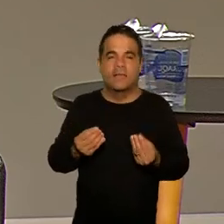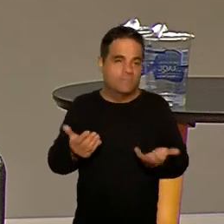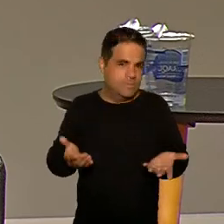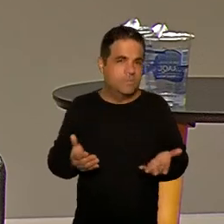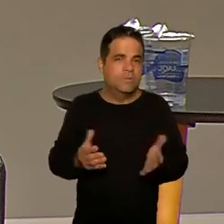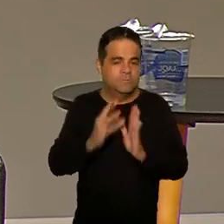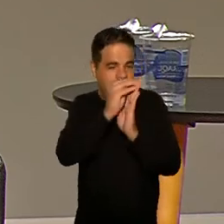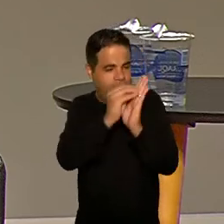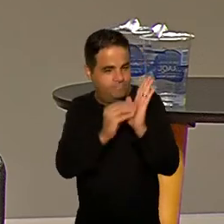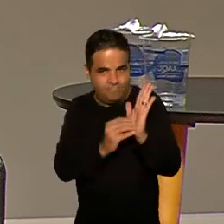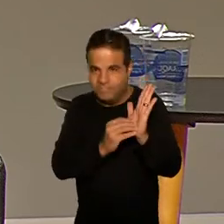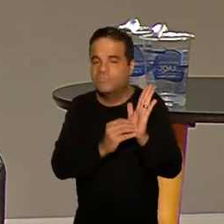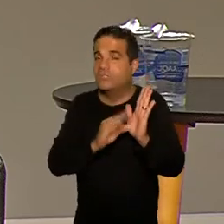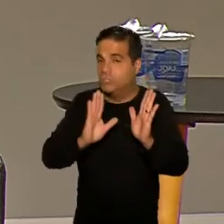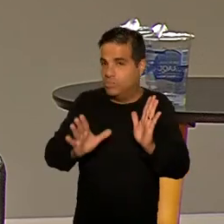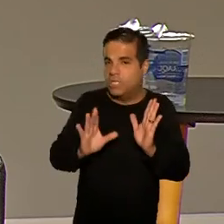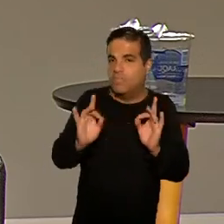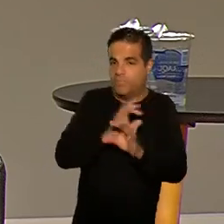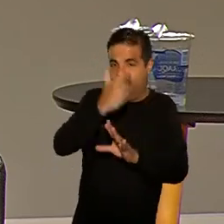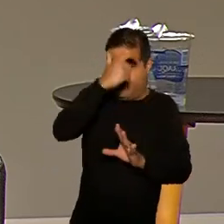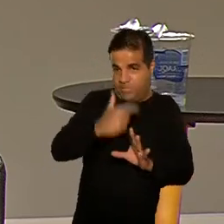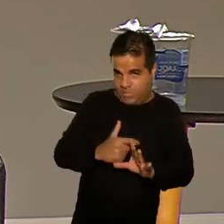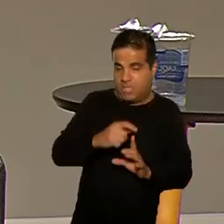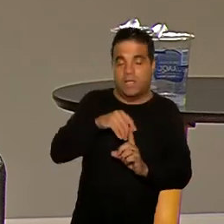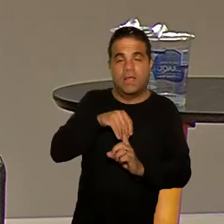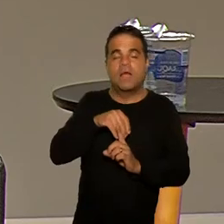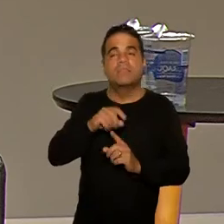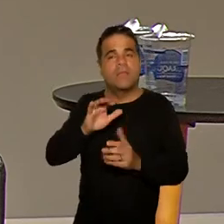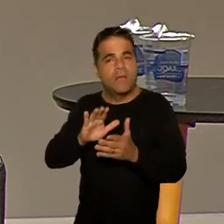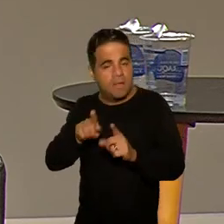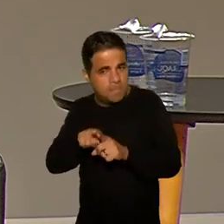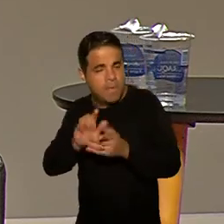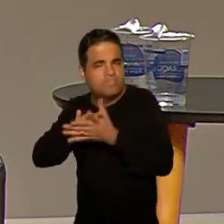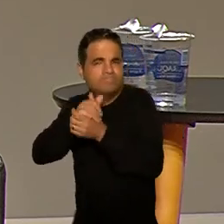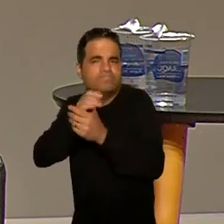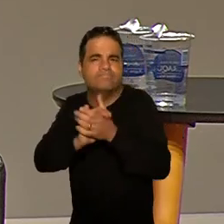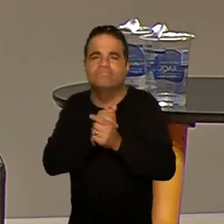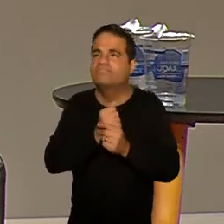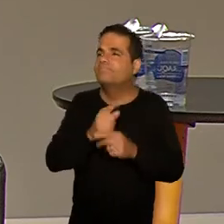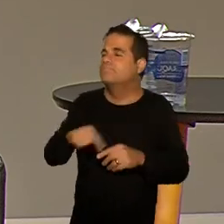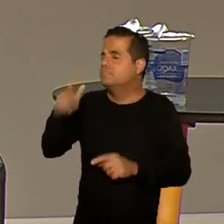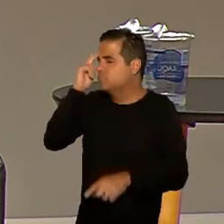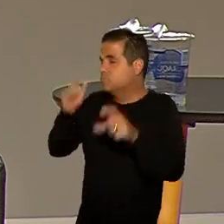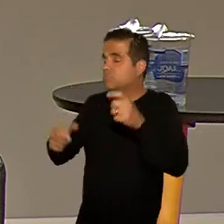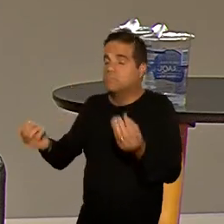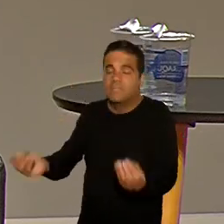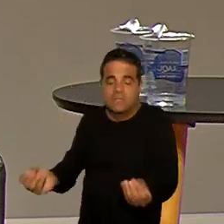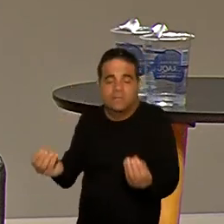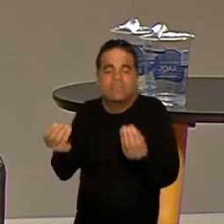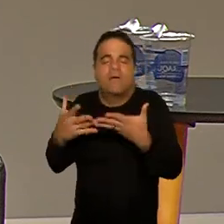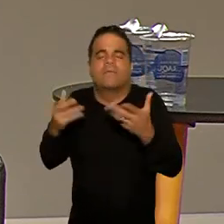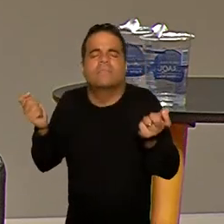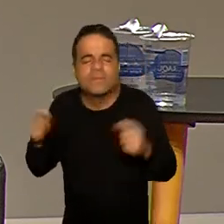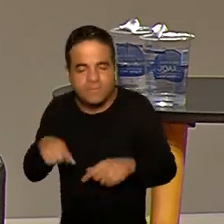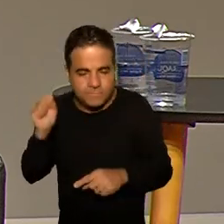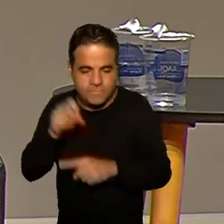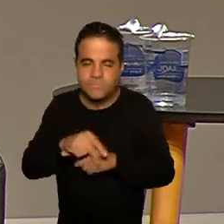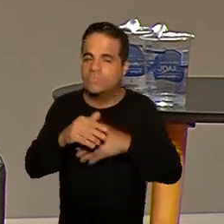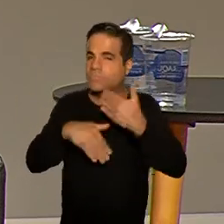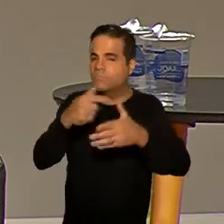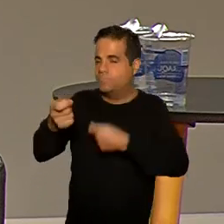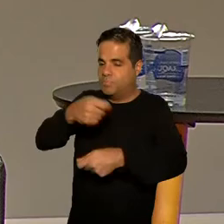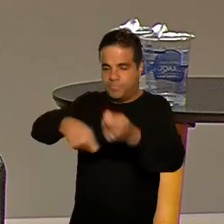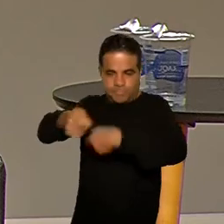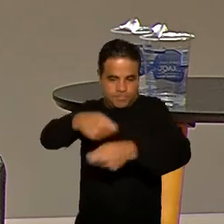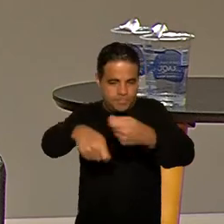a agenda pré constituída pelo mediador como as expectativas trazidas por aquelas pessoas possam entrar num processo de